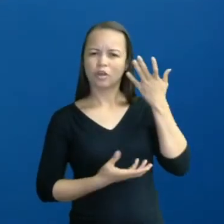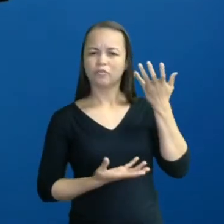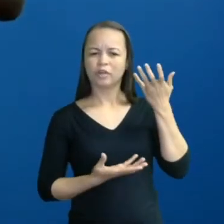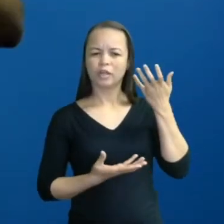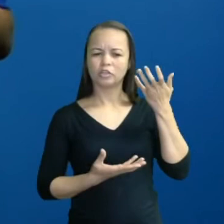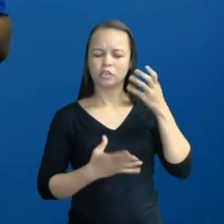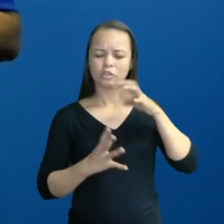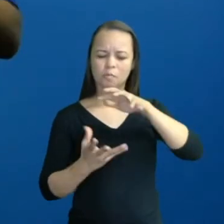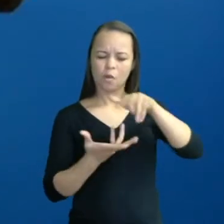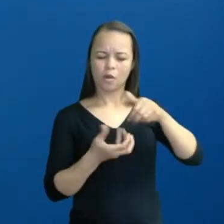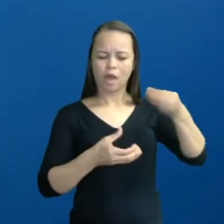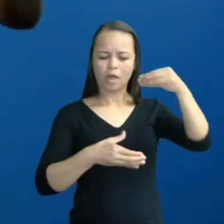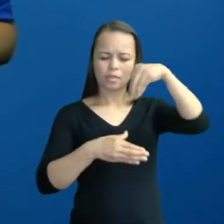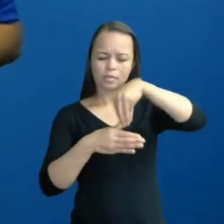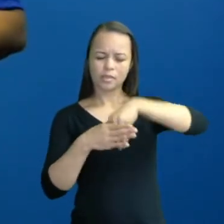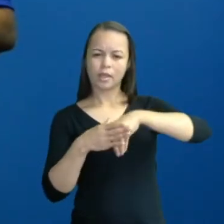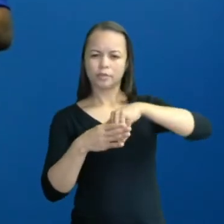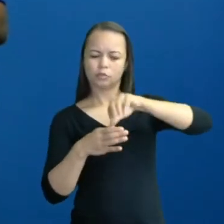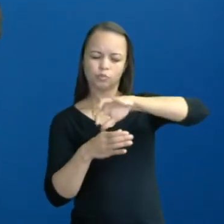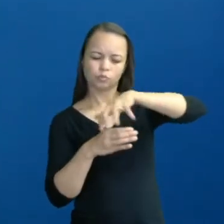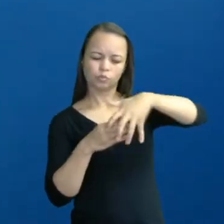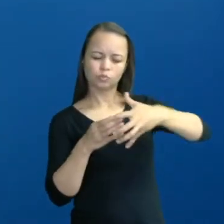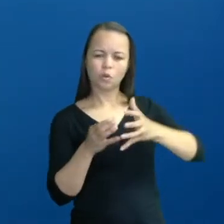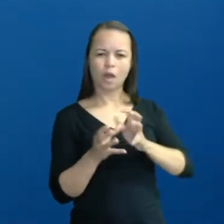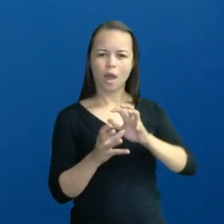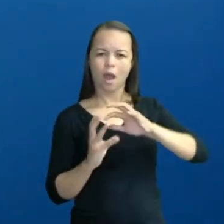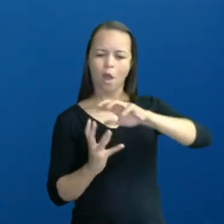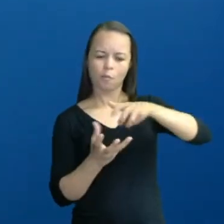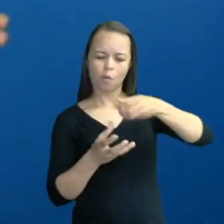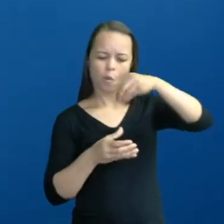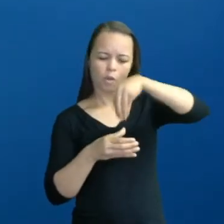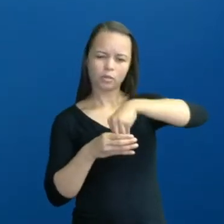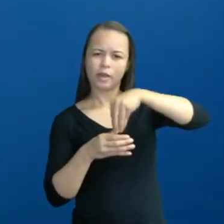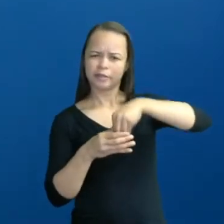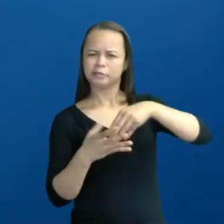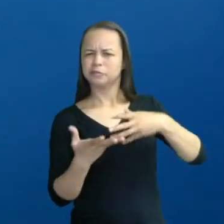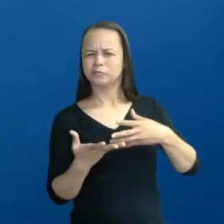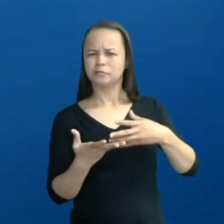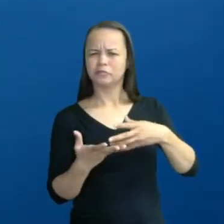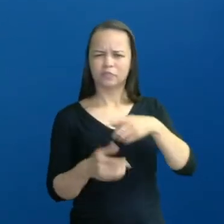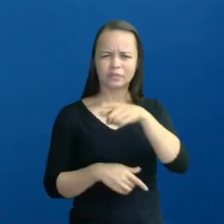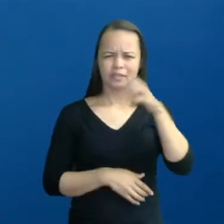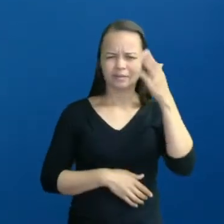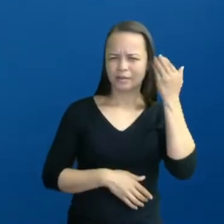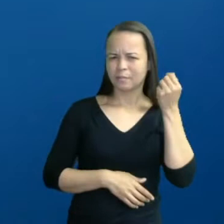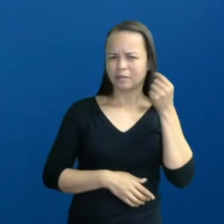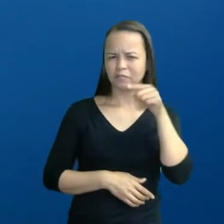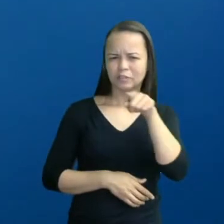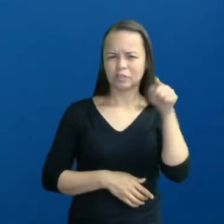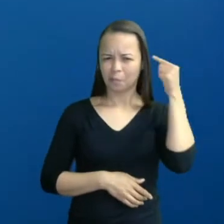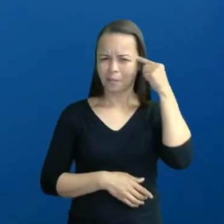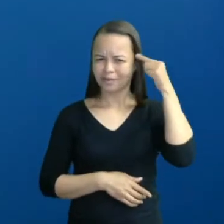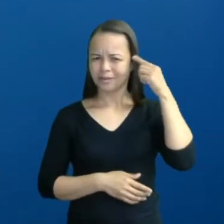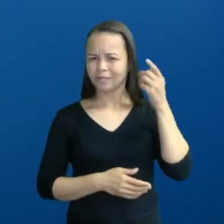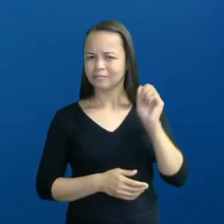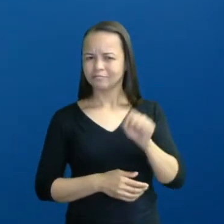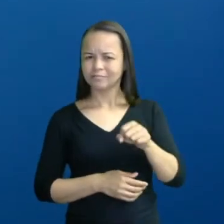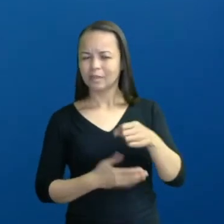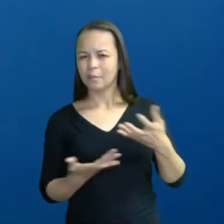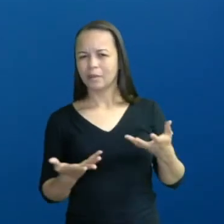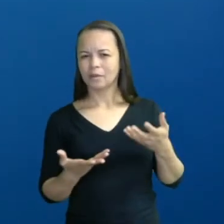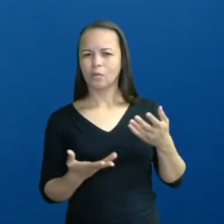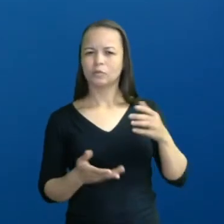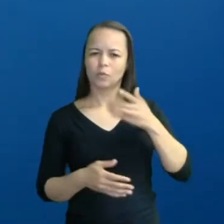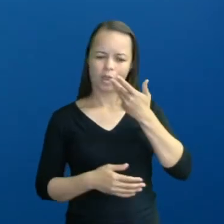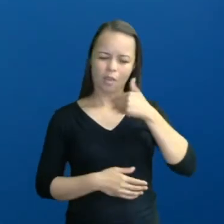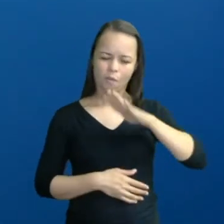dentro do planeta Terra, dentro da bola. Sabia disso? Não sei se tem alguém de vocês que pensa assim também, mas quando eu era criança eu